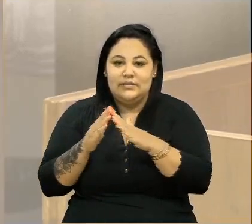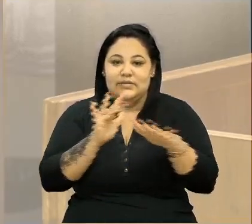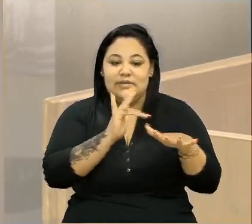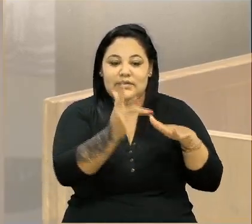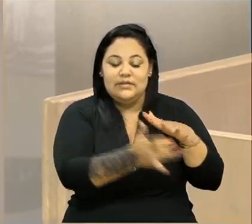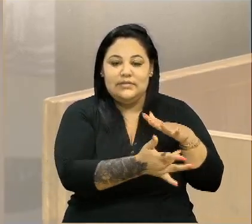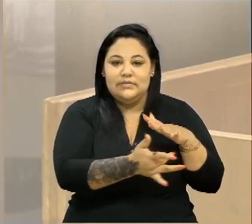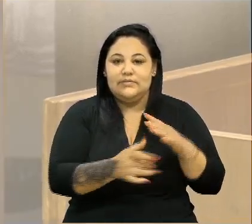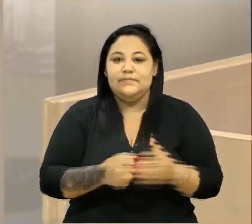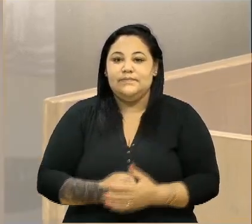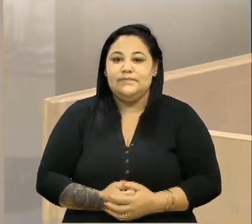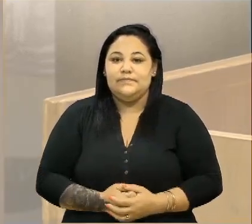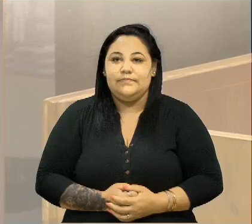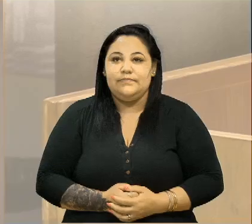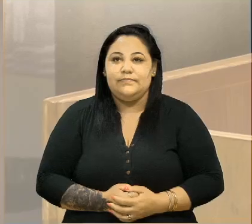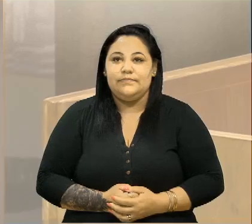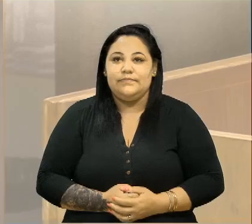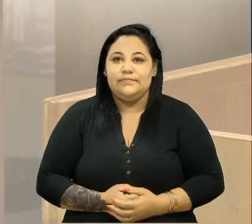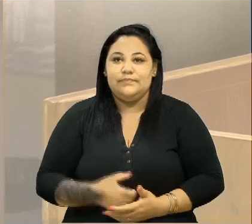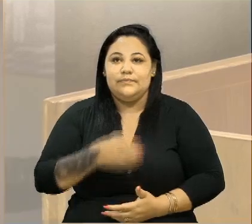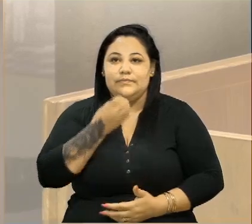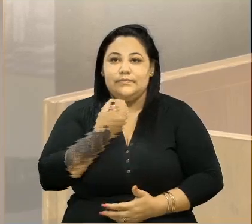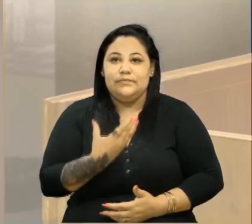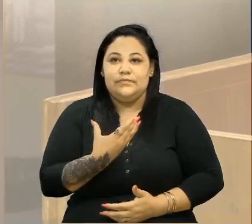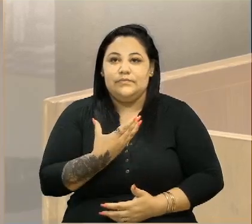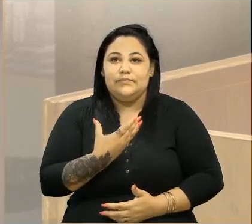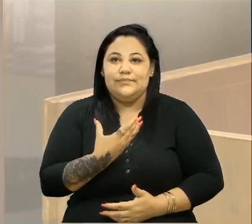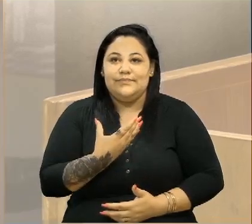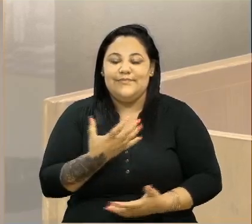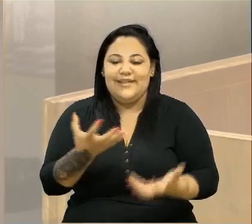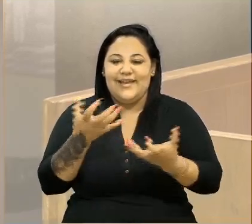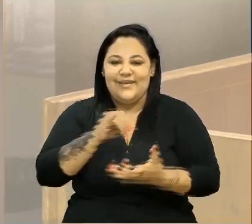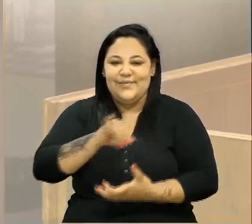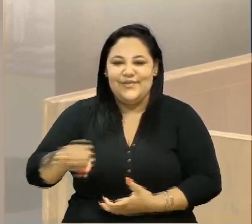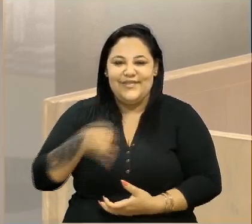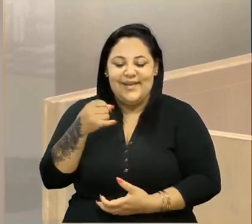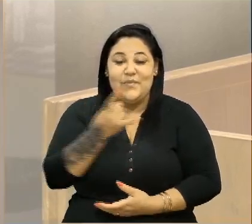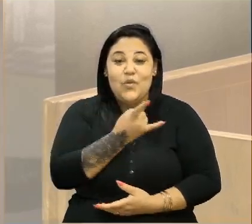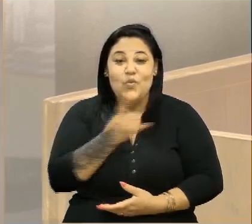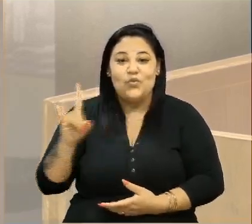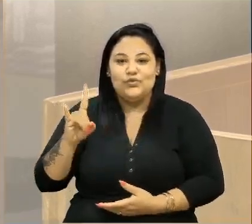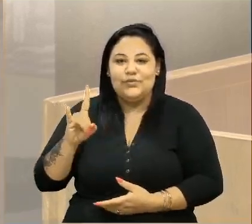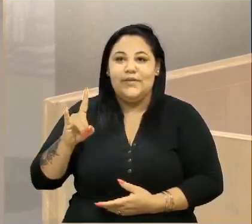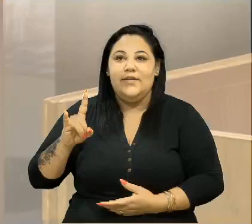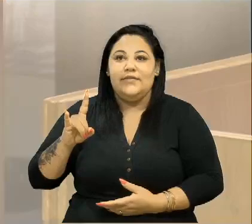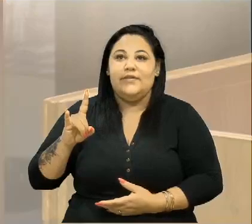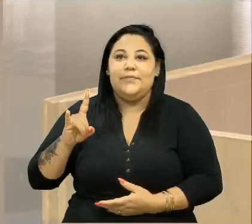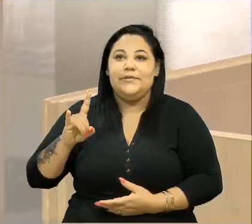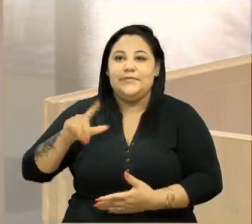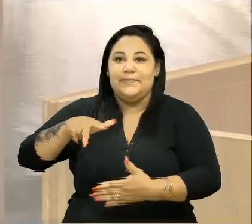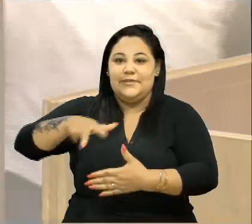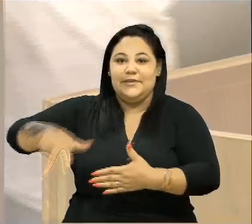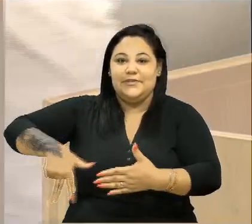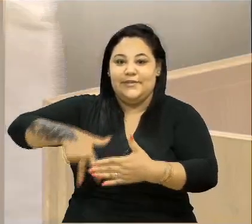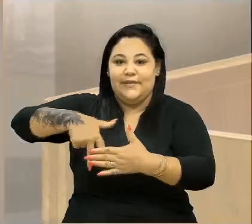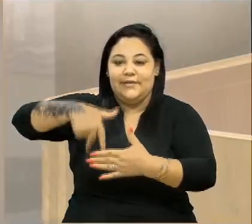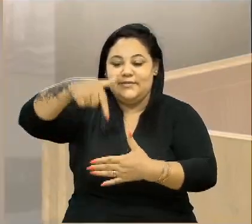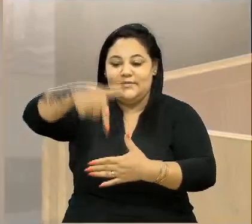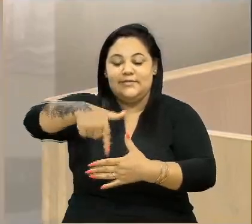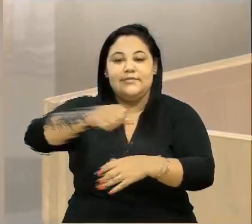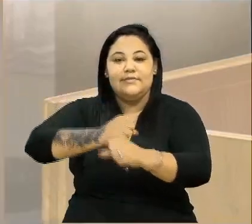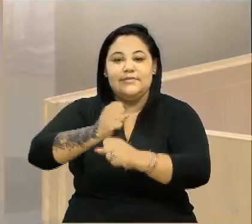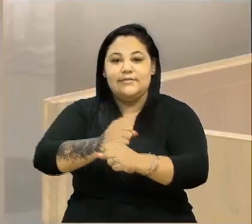sociais. Bom, eu quero aproveitar o meu último grande expediente do ano, né, desta